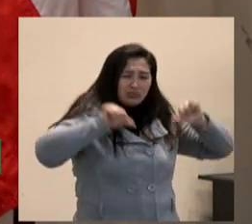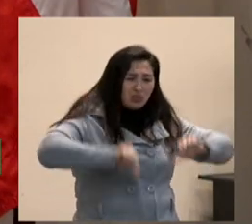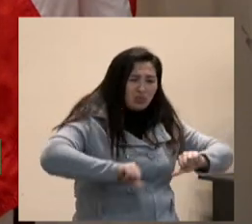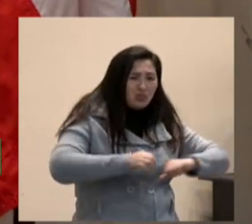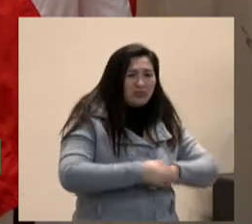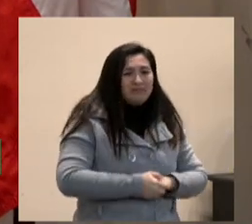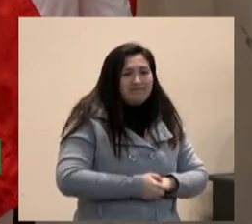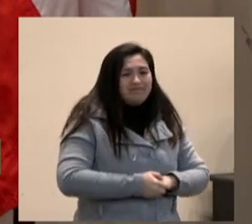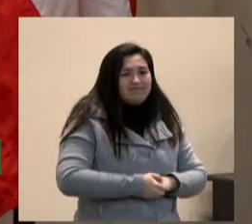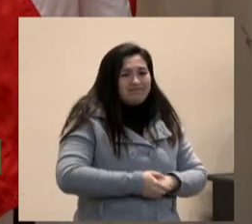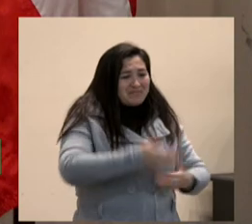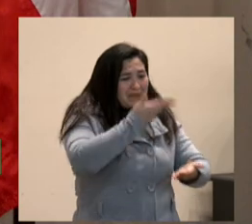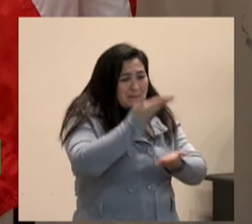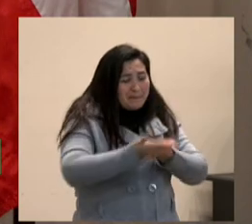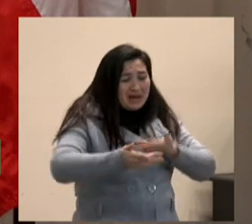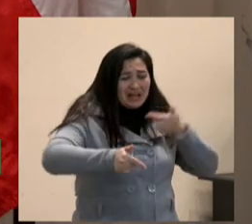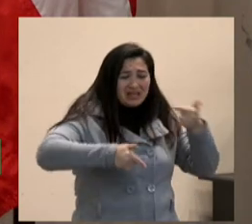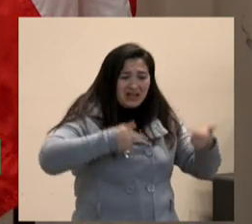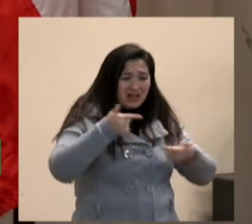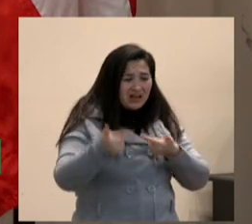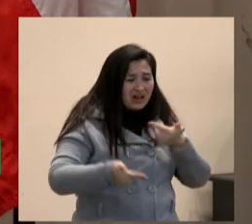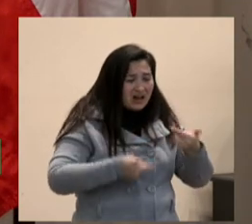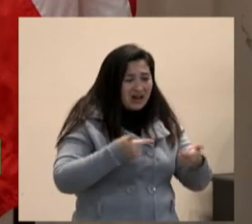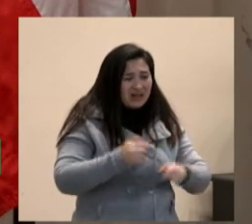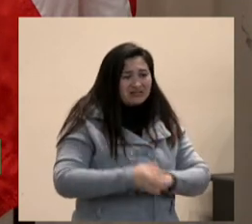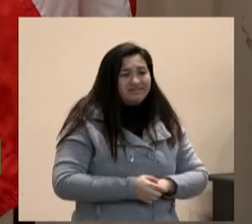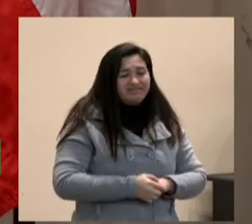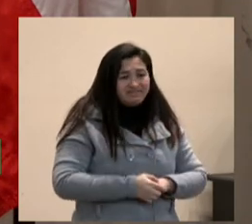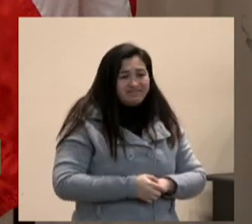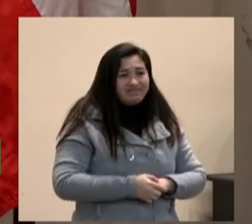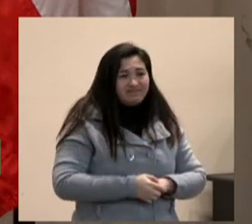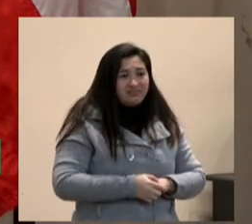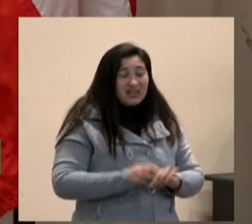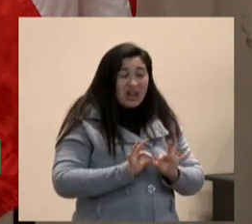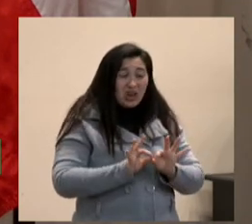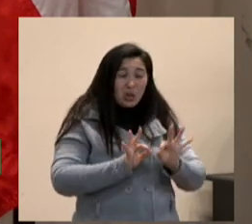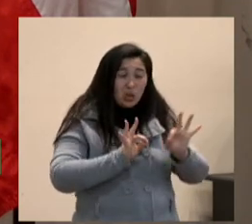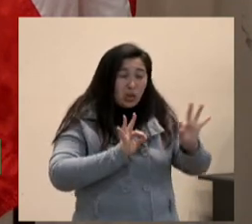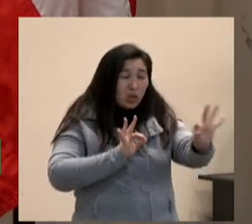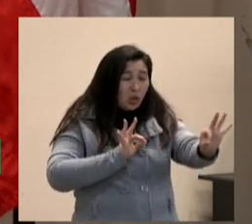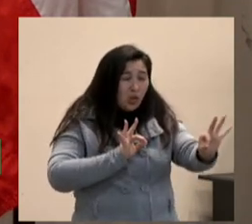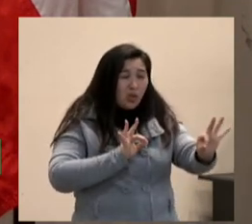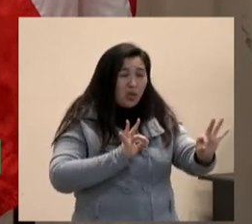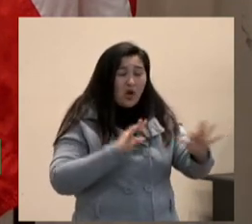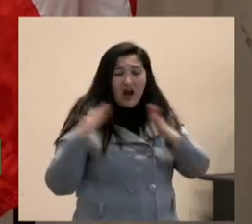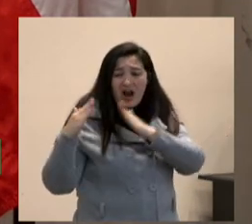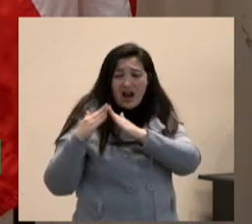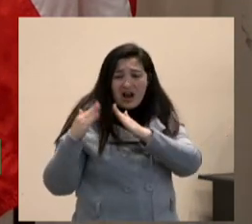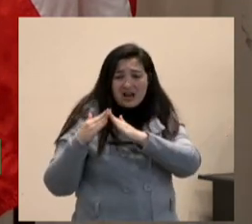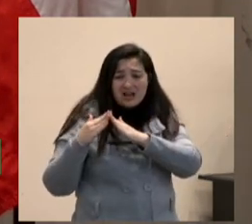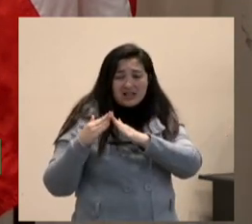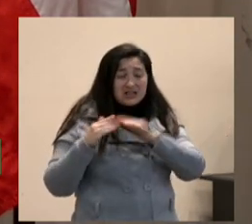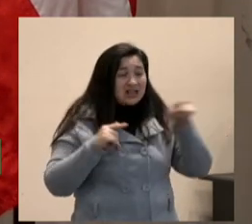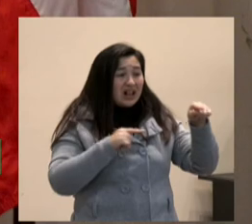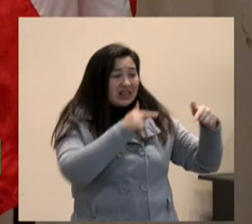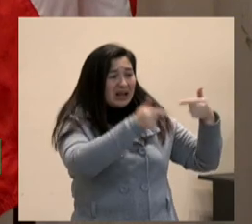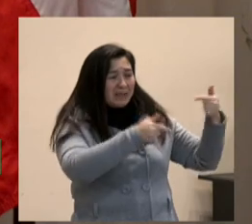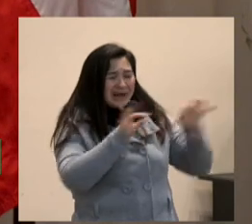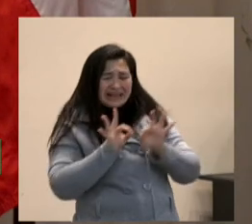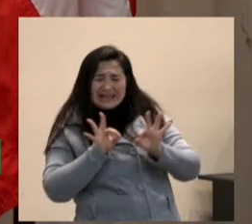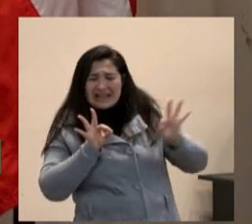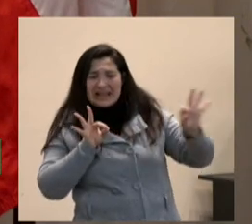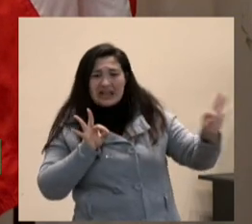desempregado, trabalho intermitente, longe de posse de trabalho, né? Então,